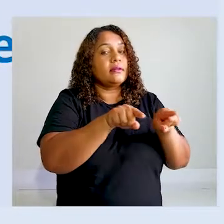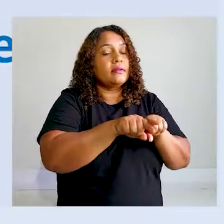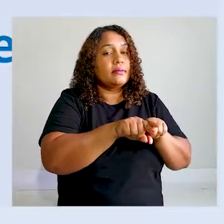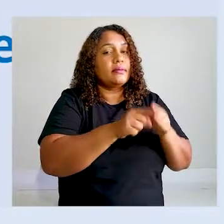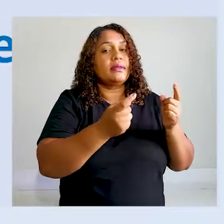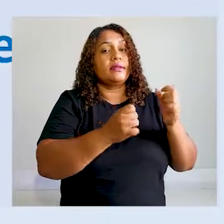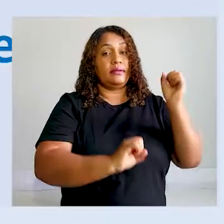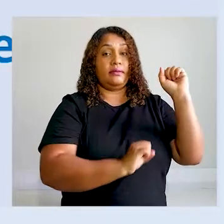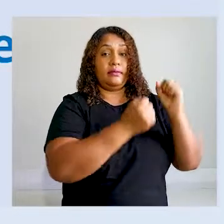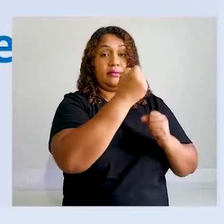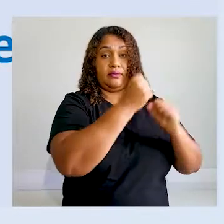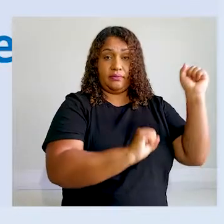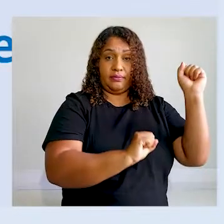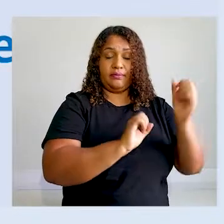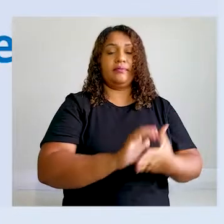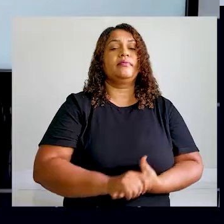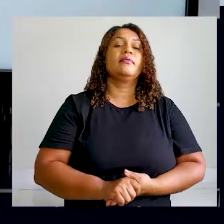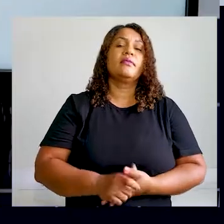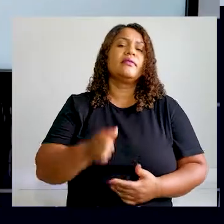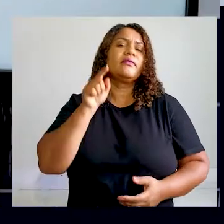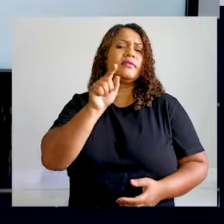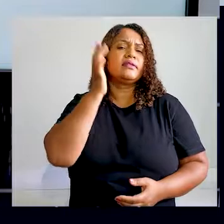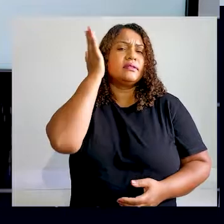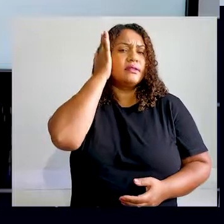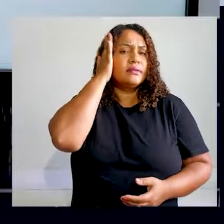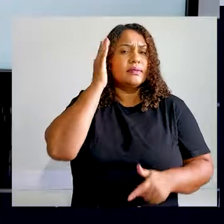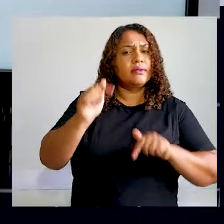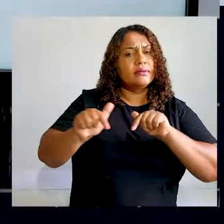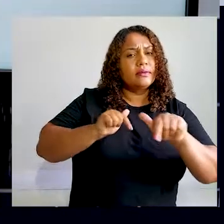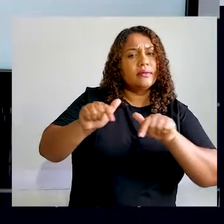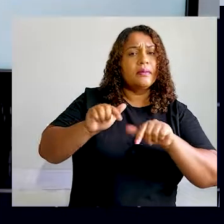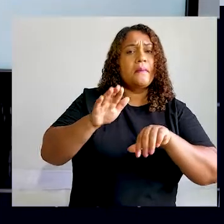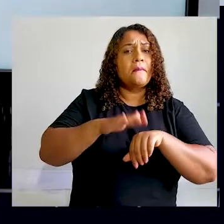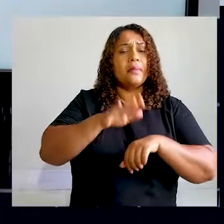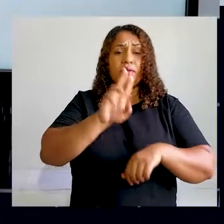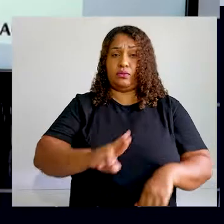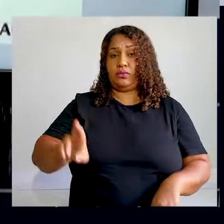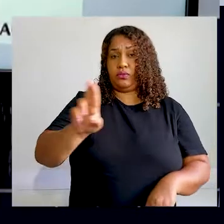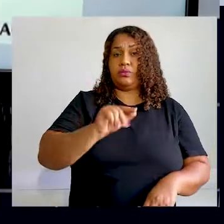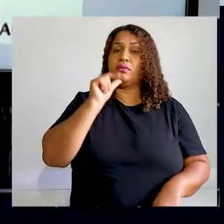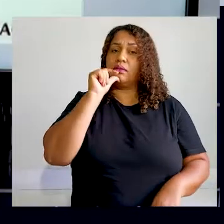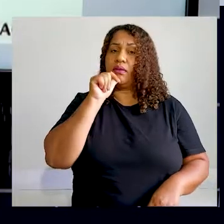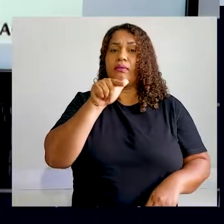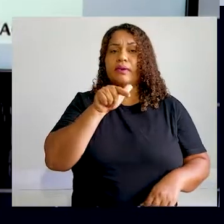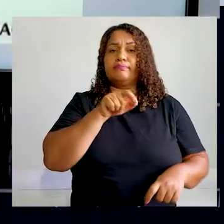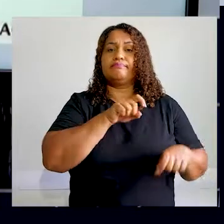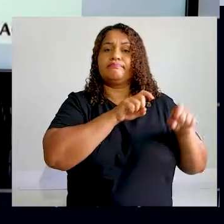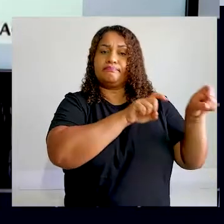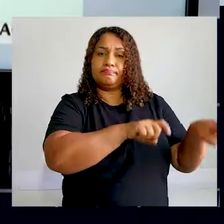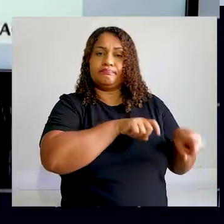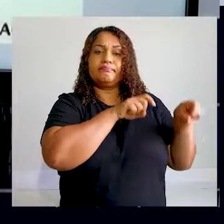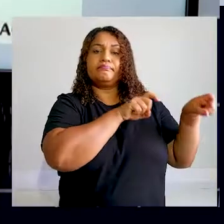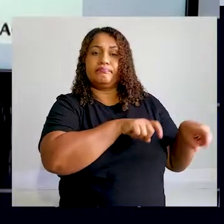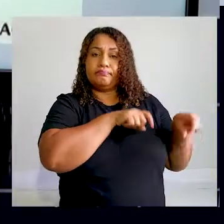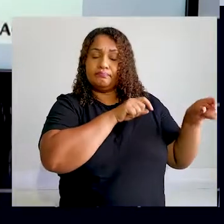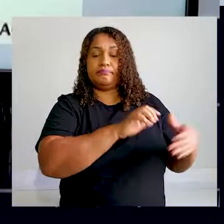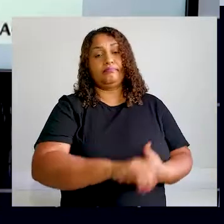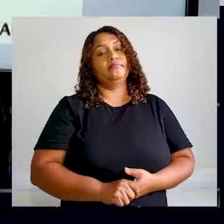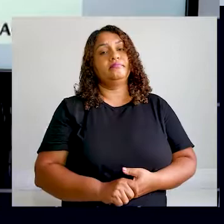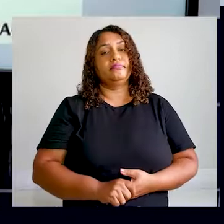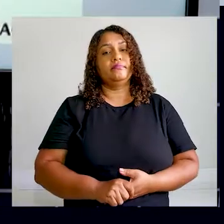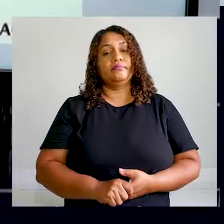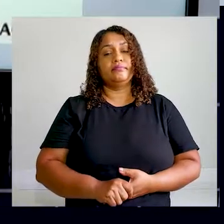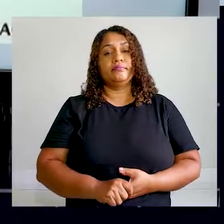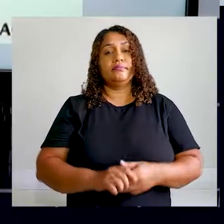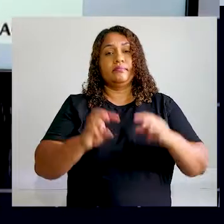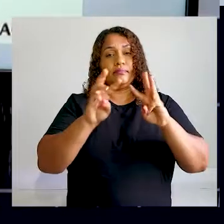e também para a produção industrial. Você sabia que a atividade que mais consome água no mundo é a agricultura?